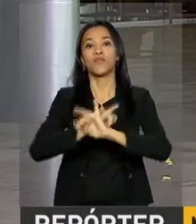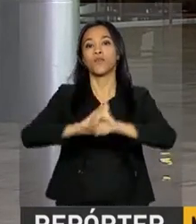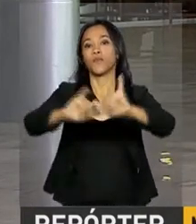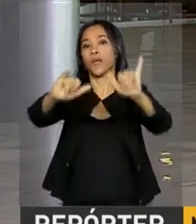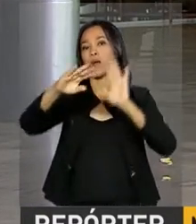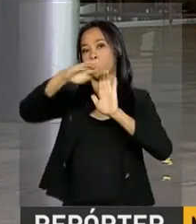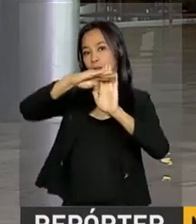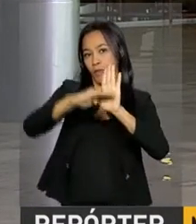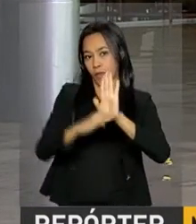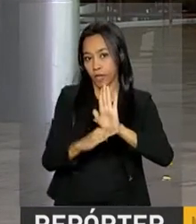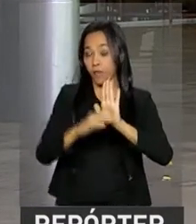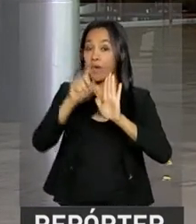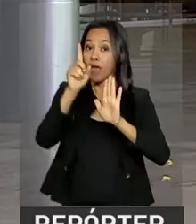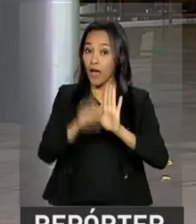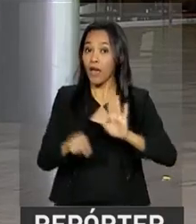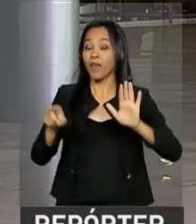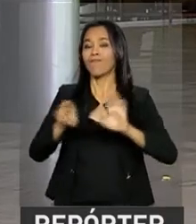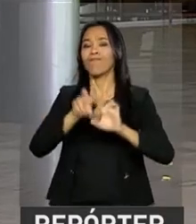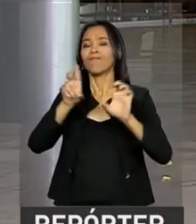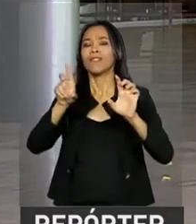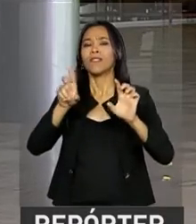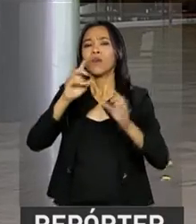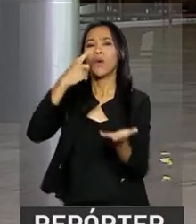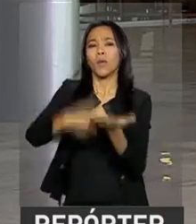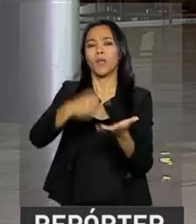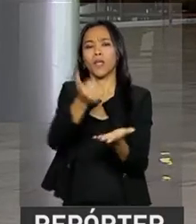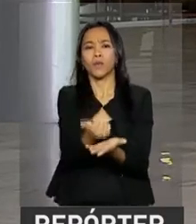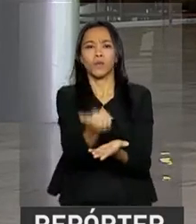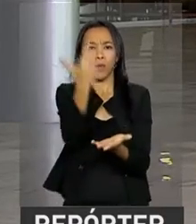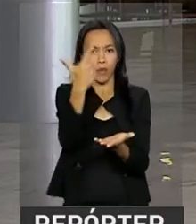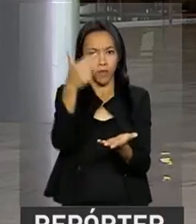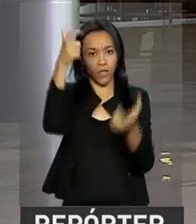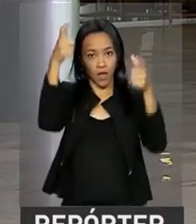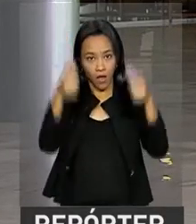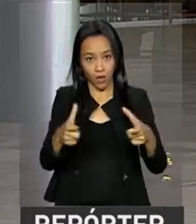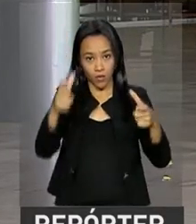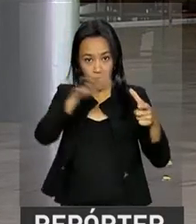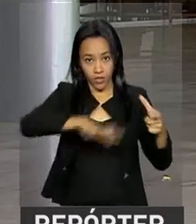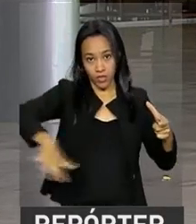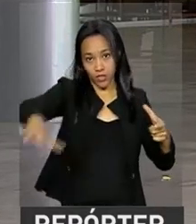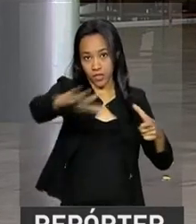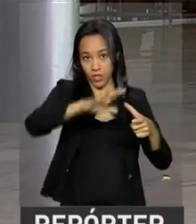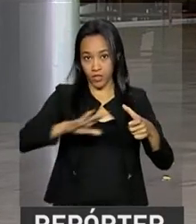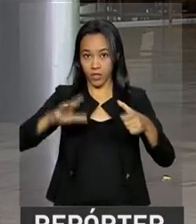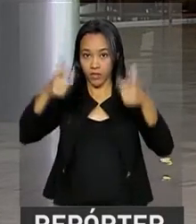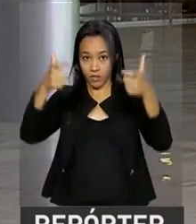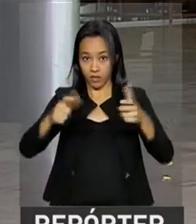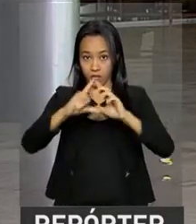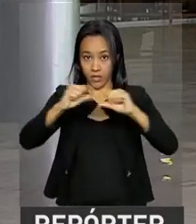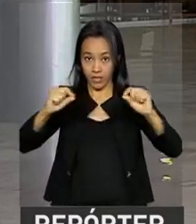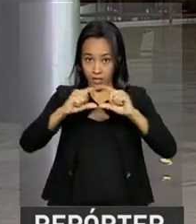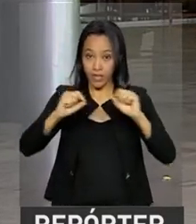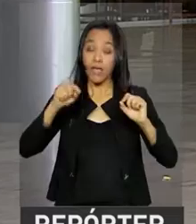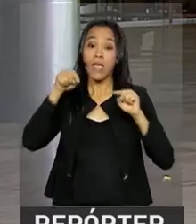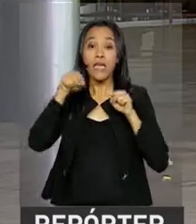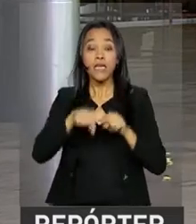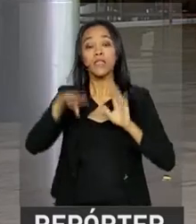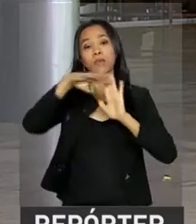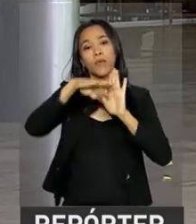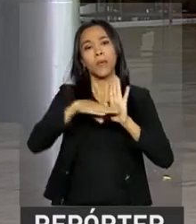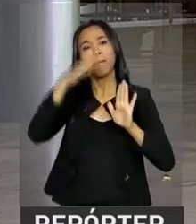senhor orientador marcada para o meio dia no centro cultural banco do brasil por meio desse programa